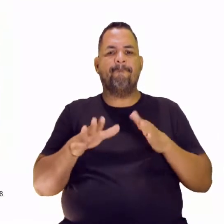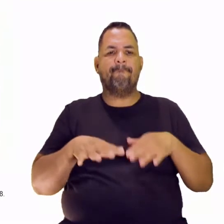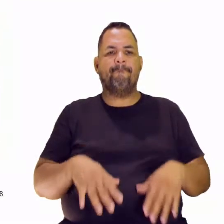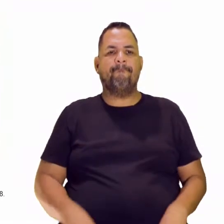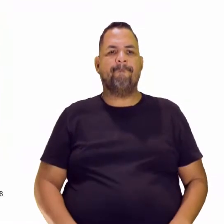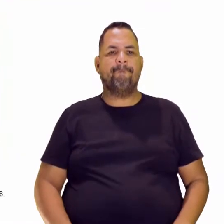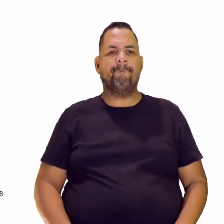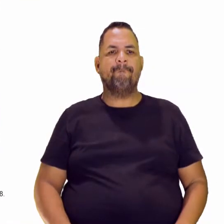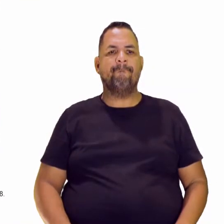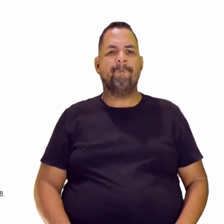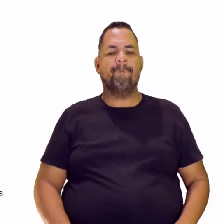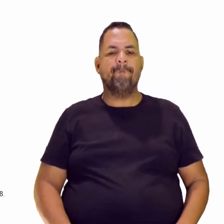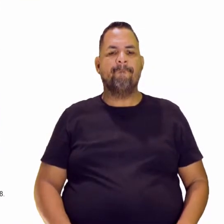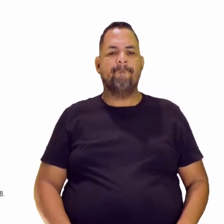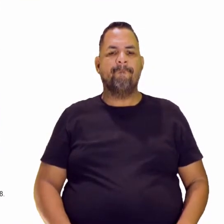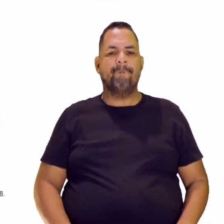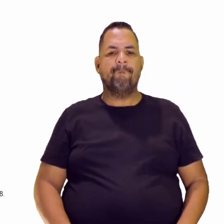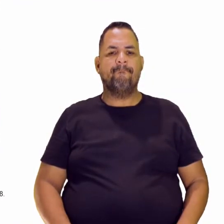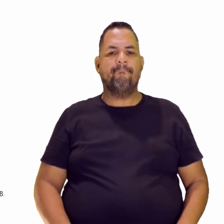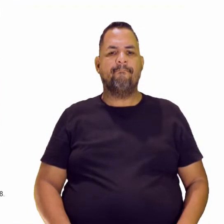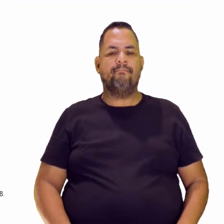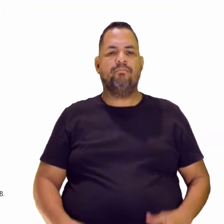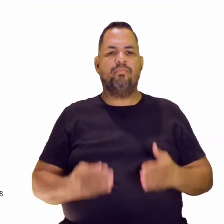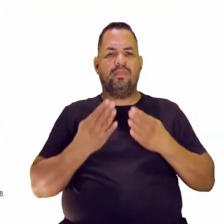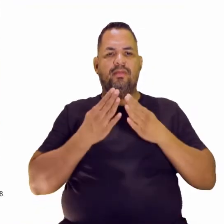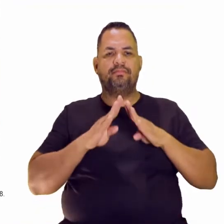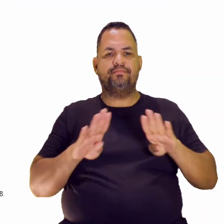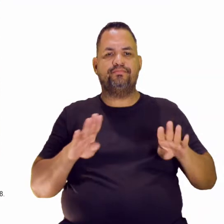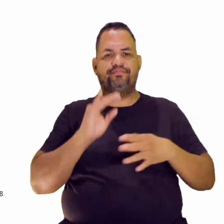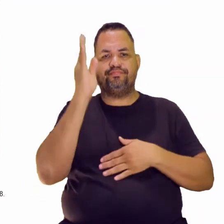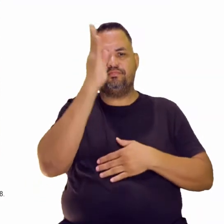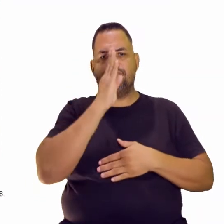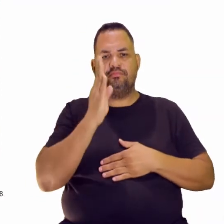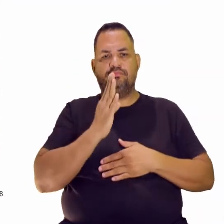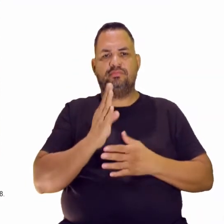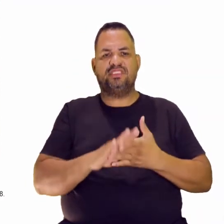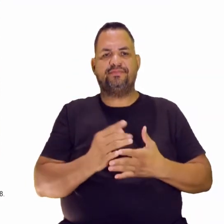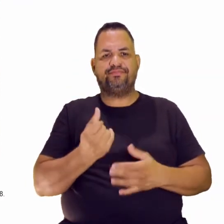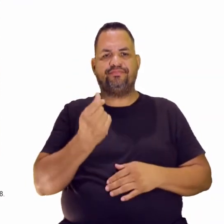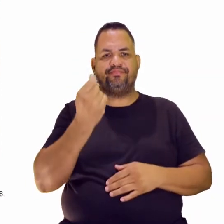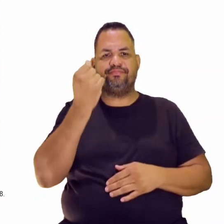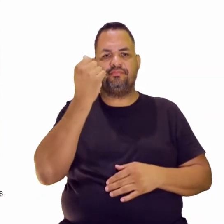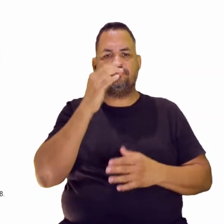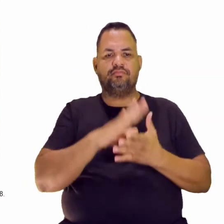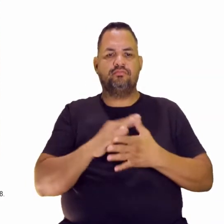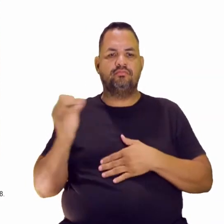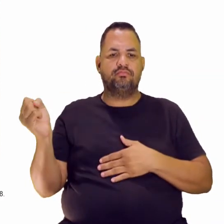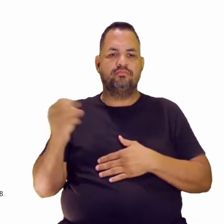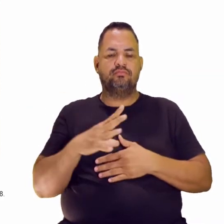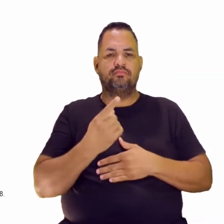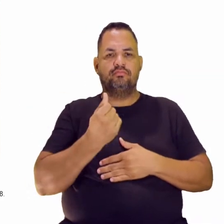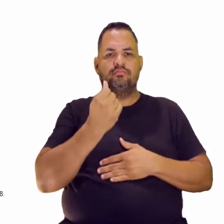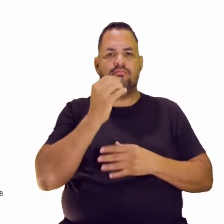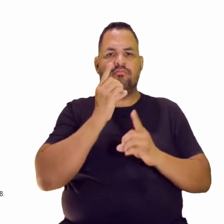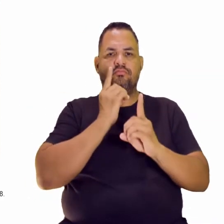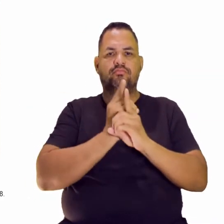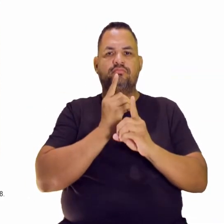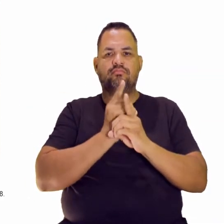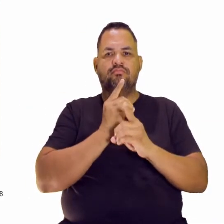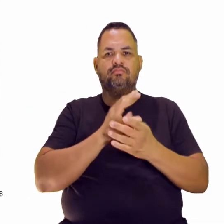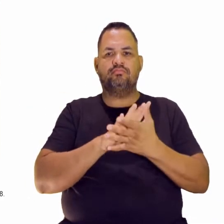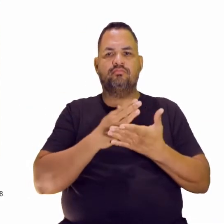né? Ou seja, a burguesia brasileira, os ricos, os novos ricos brasileiros